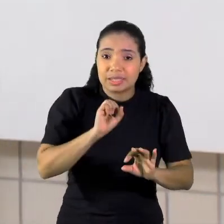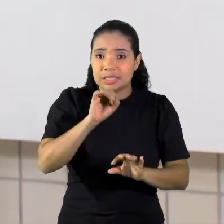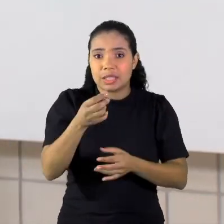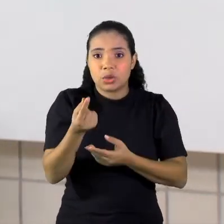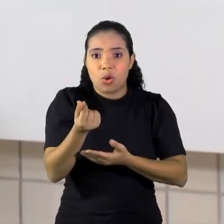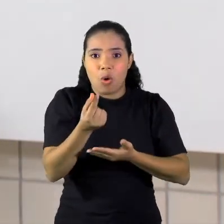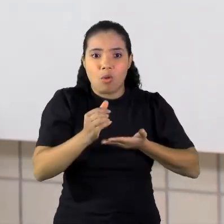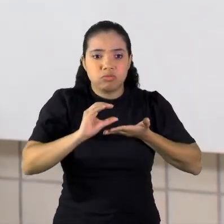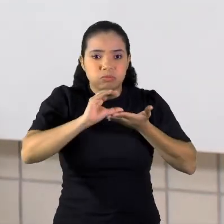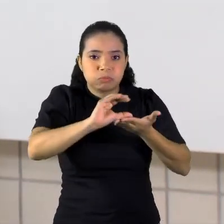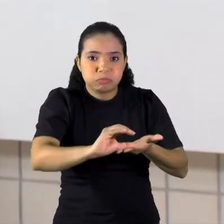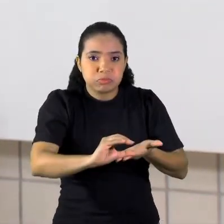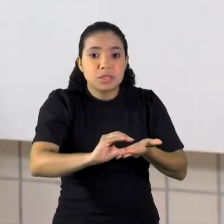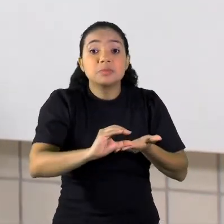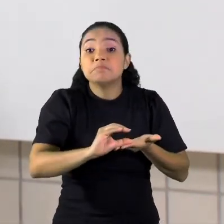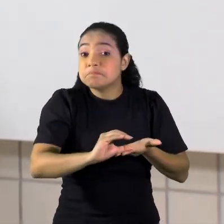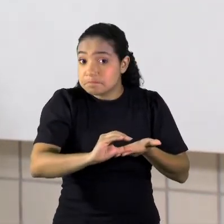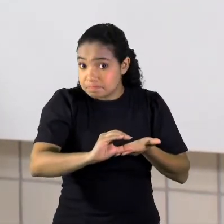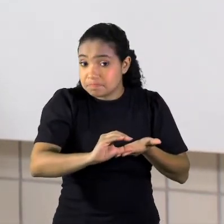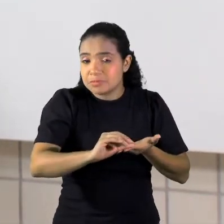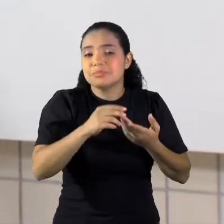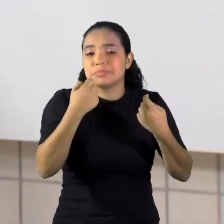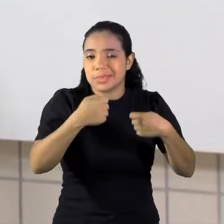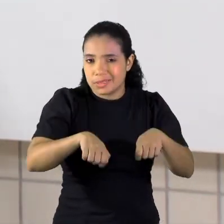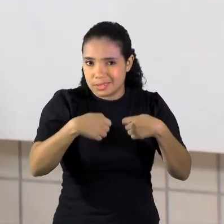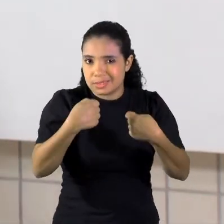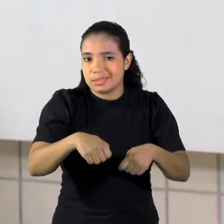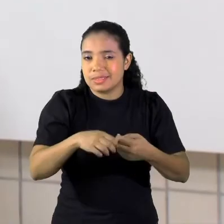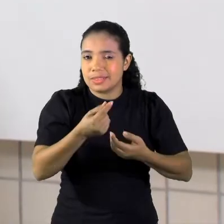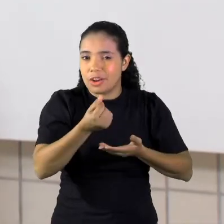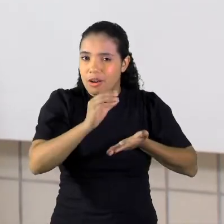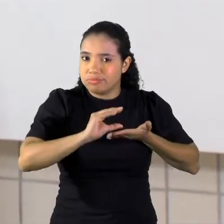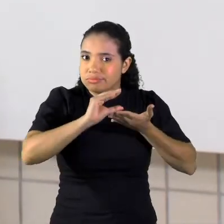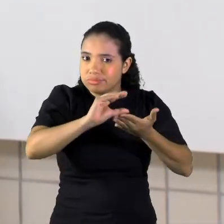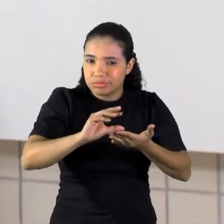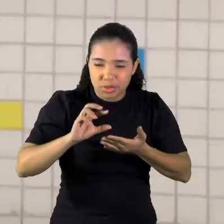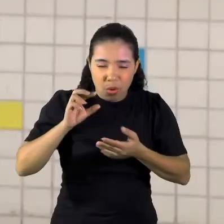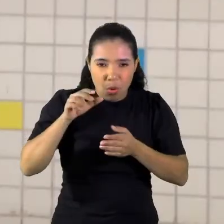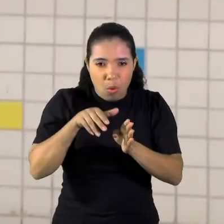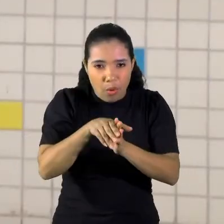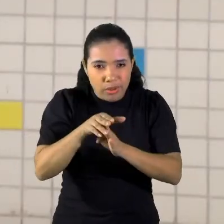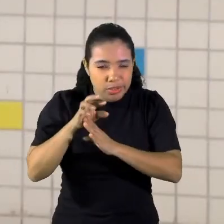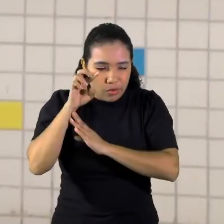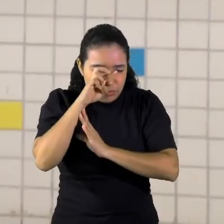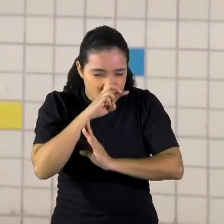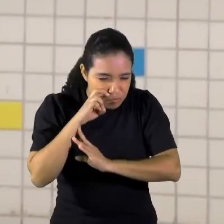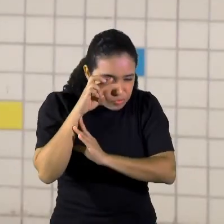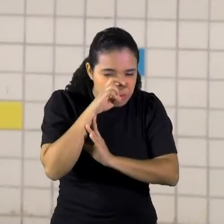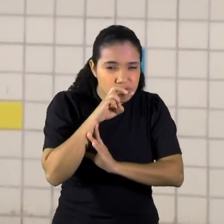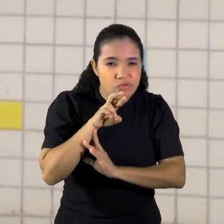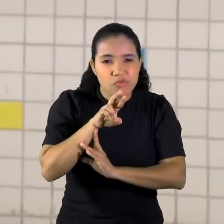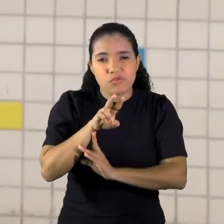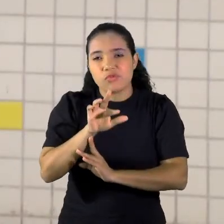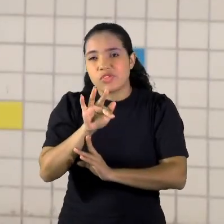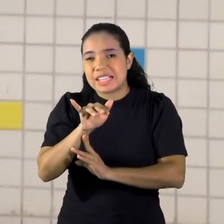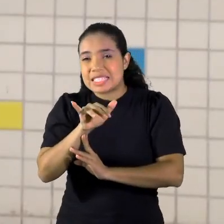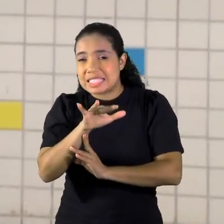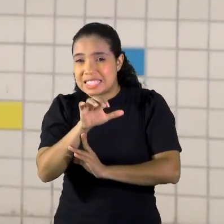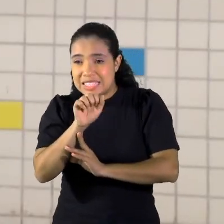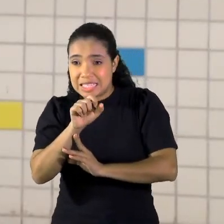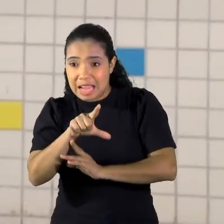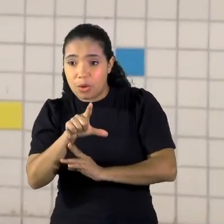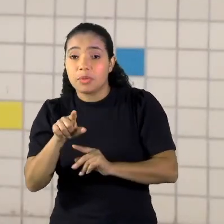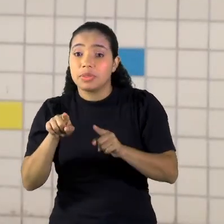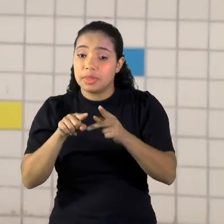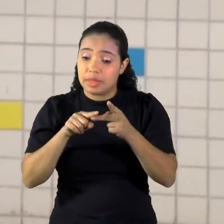dinheiro? Existe a necessidade de ter um conselho fiscal. Conselho de